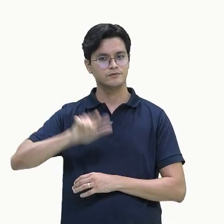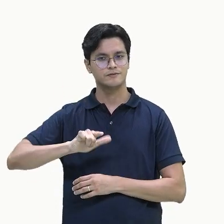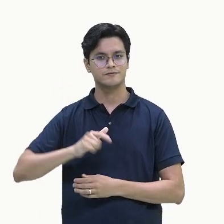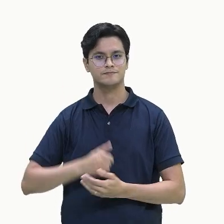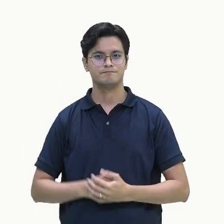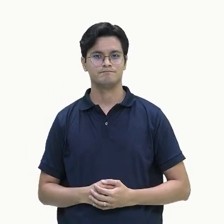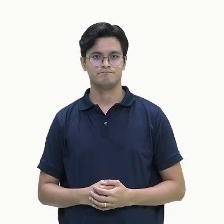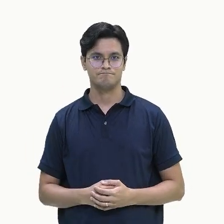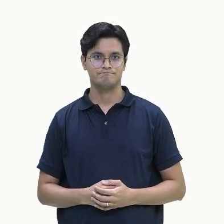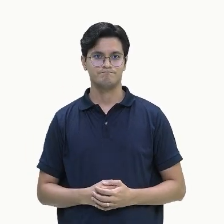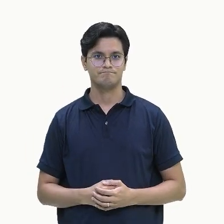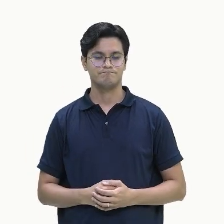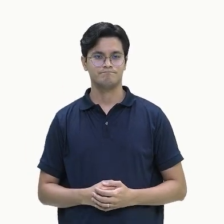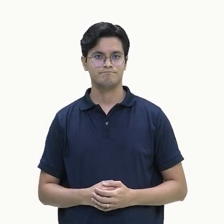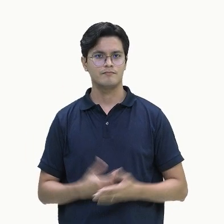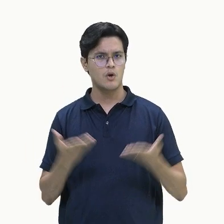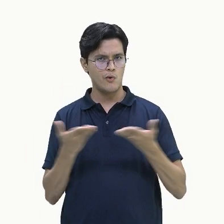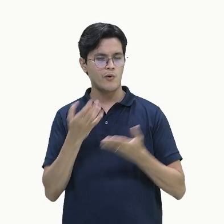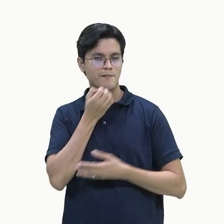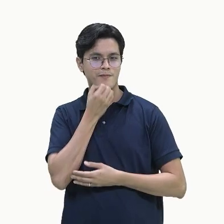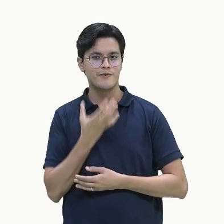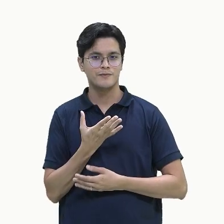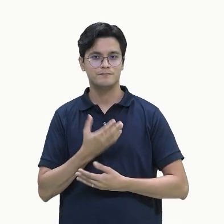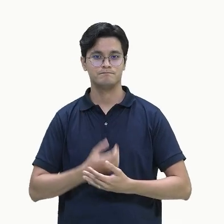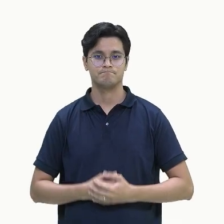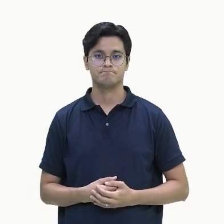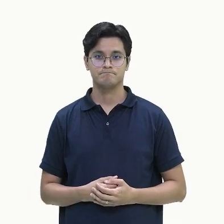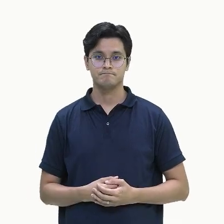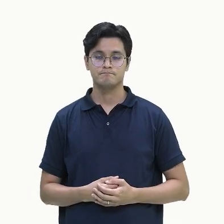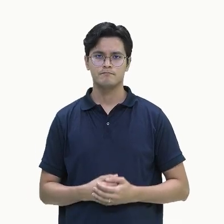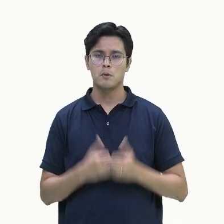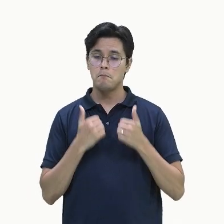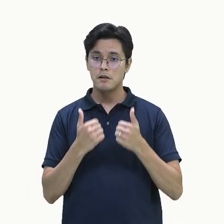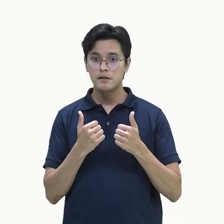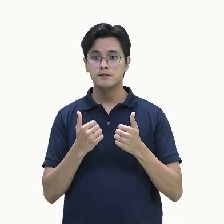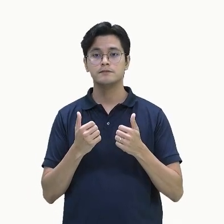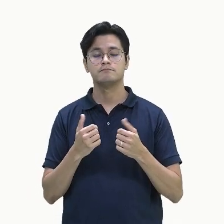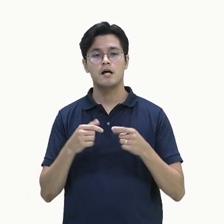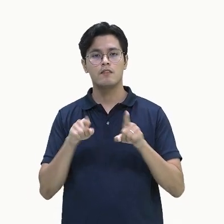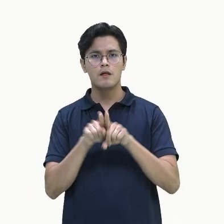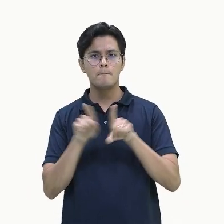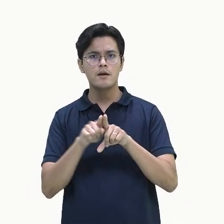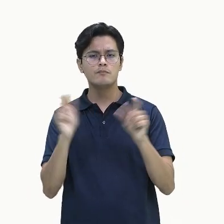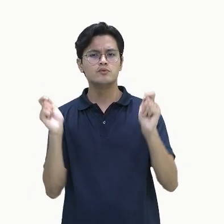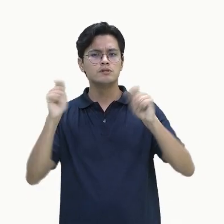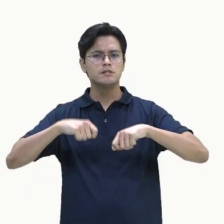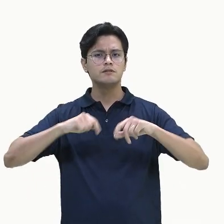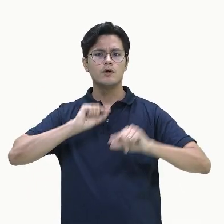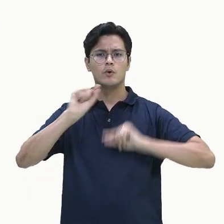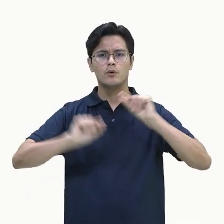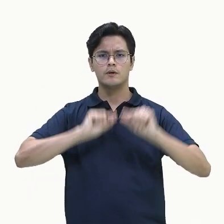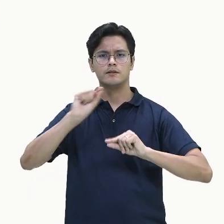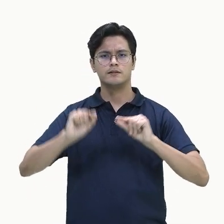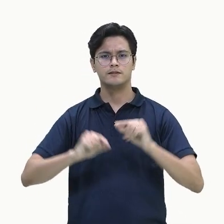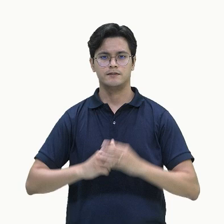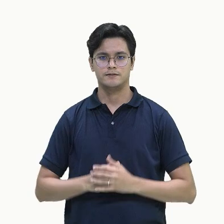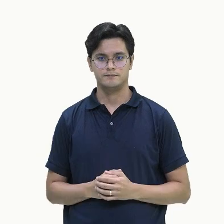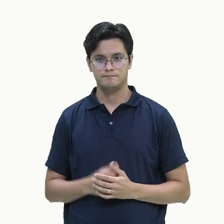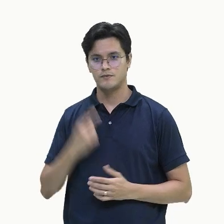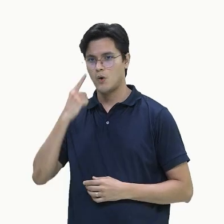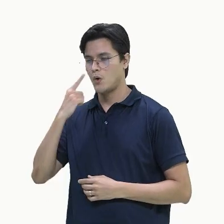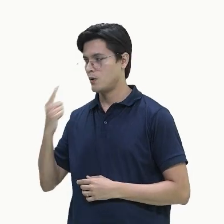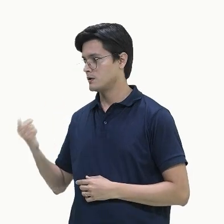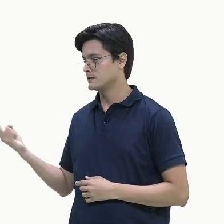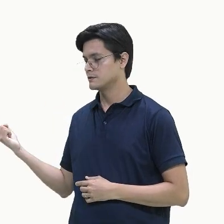Pronto, ficou mais ou menos. E aí, beleza. Mas ele também pode, né, fazer o quê?